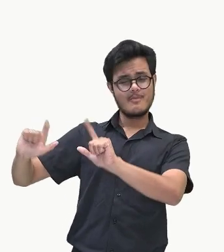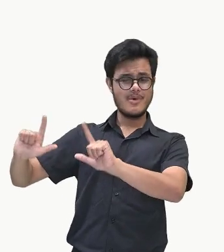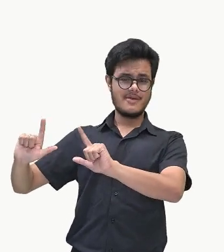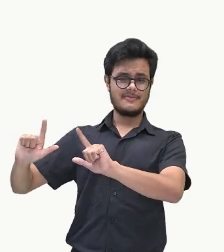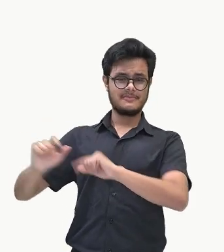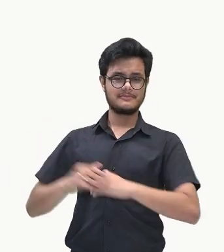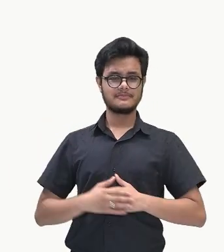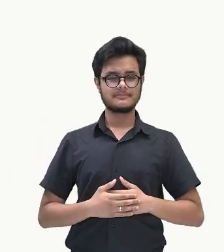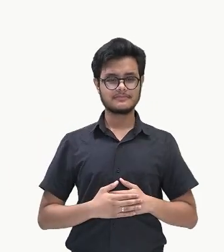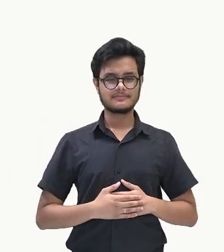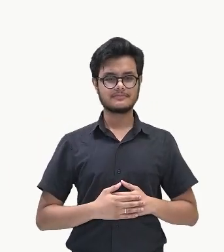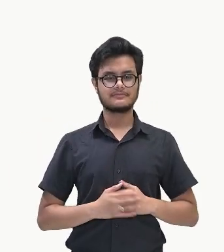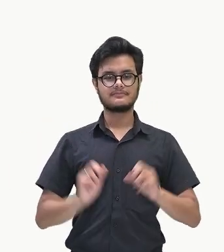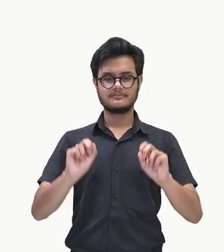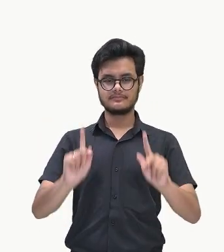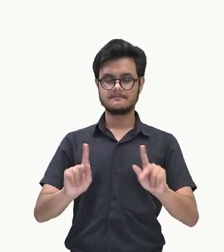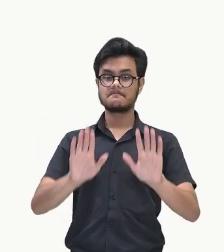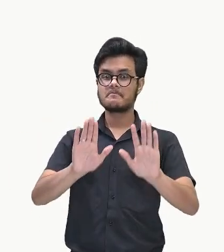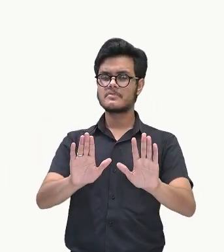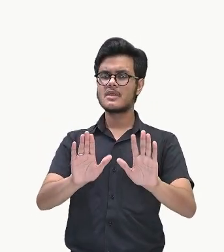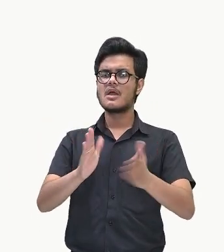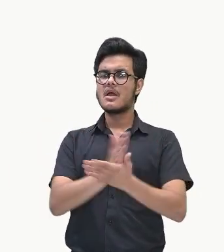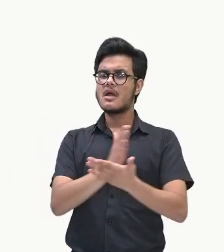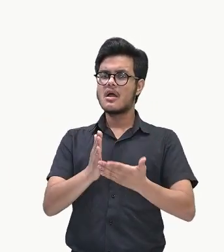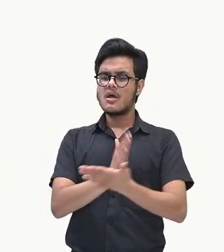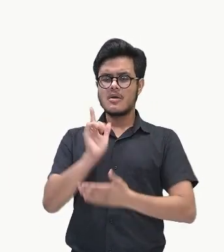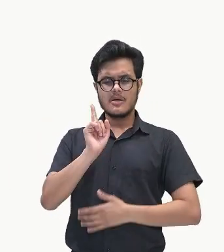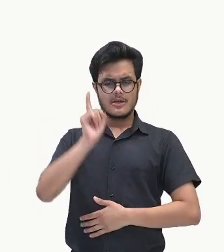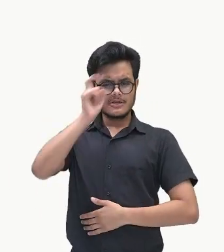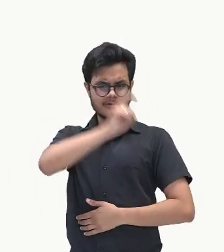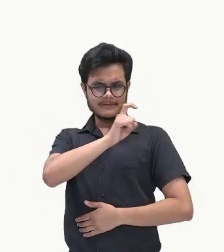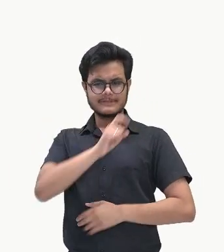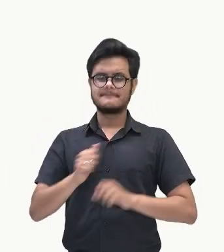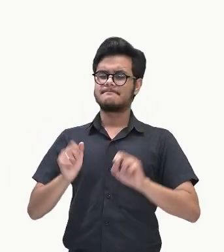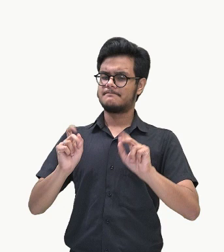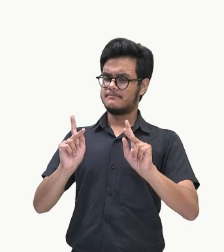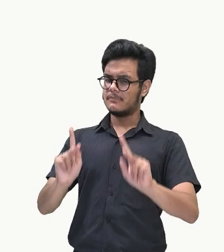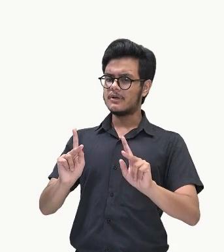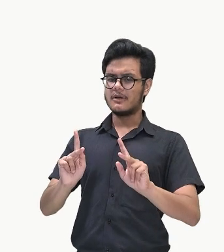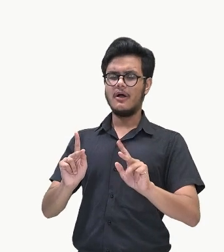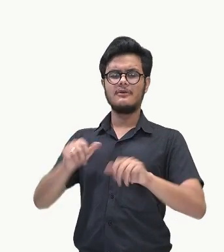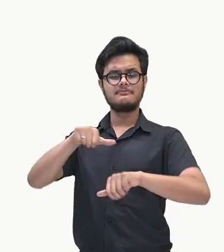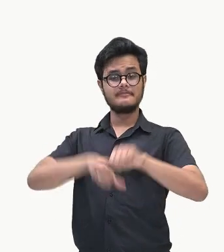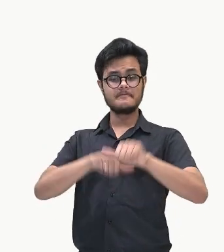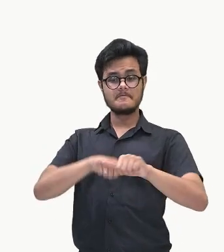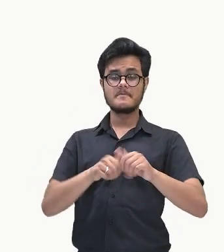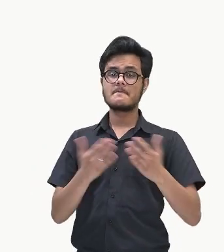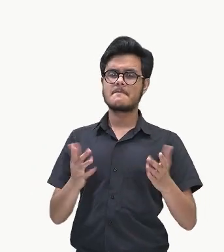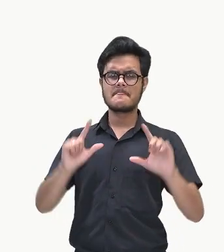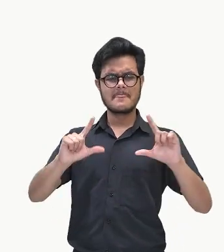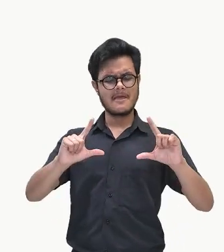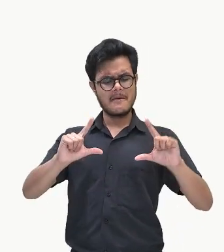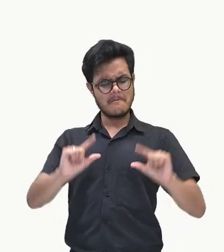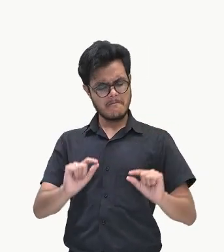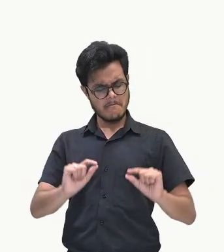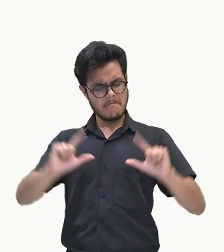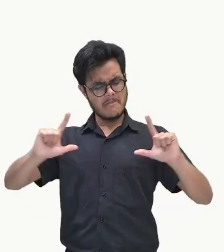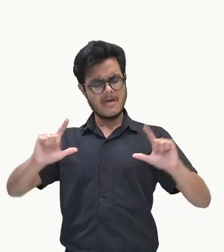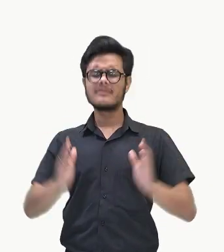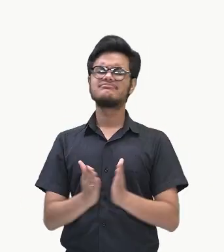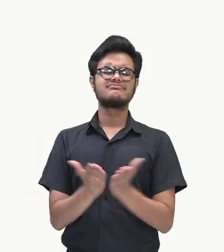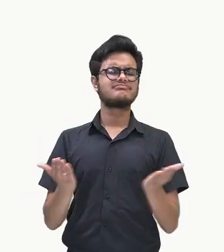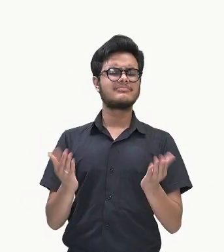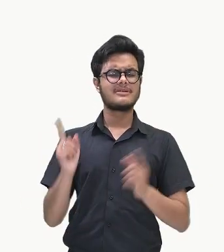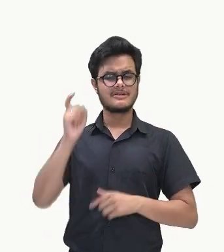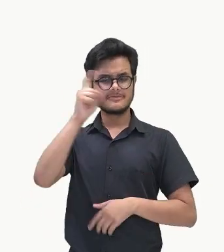9. Para quem tem dificuldade aí em relação a maior ou menor,